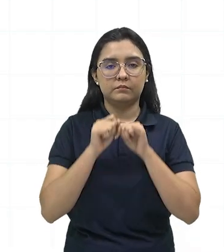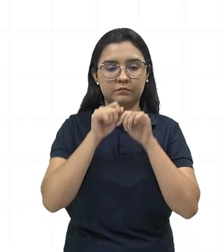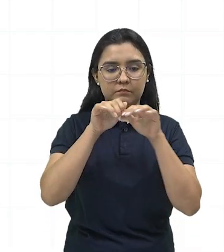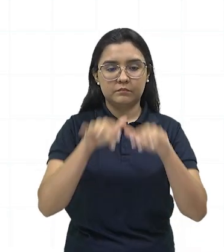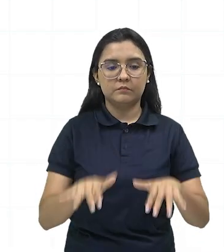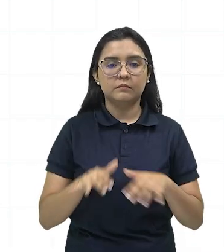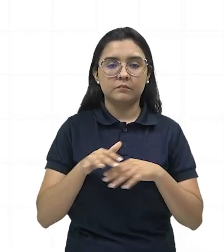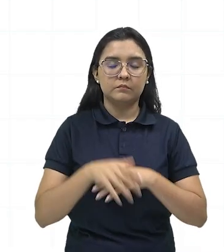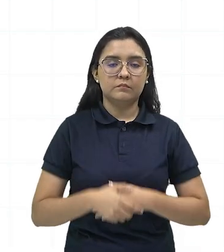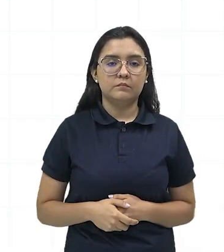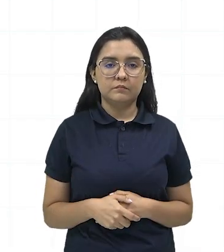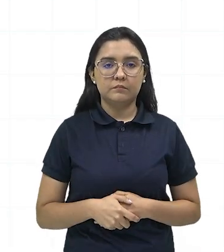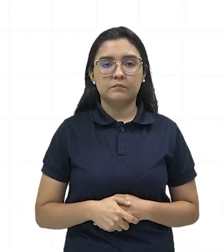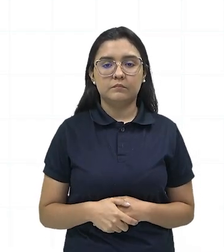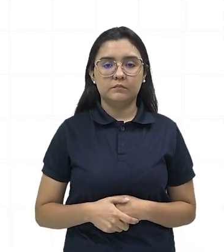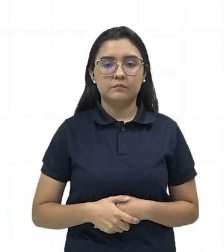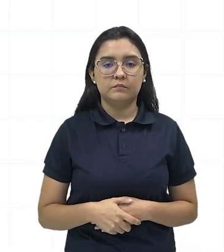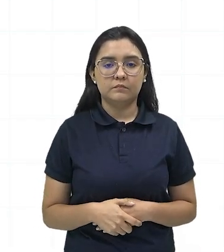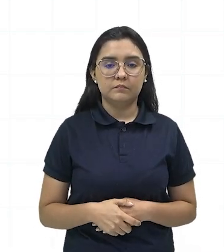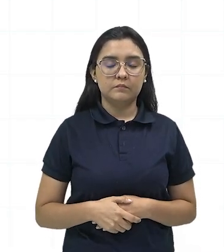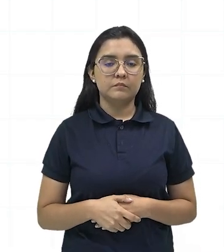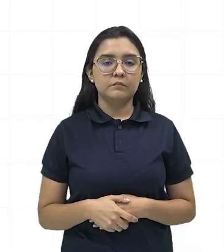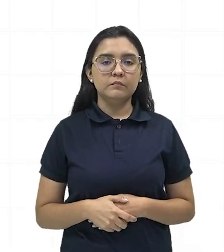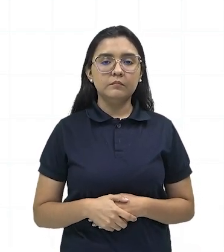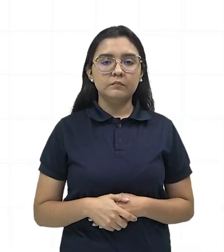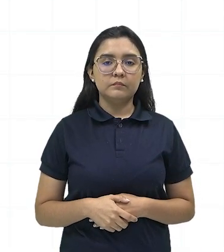produção, circulação e recepção.